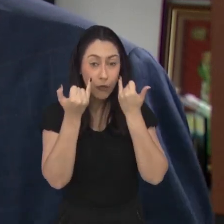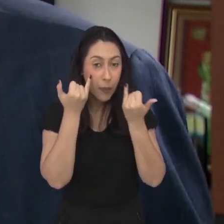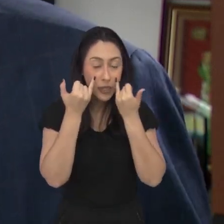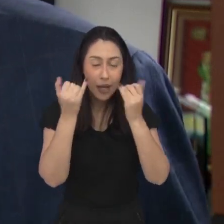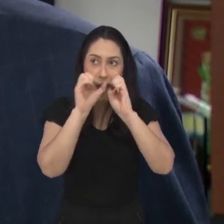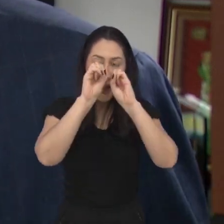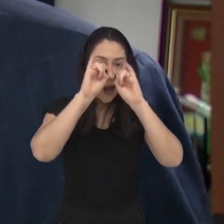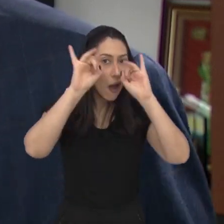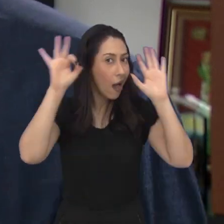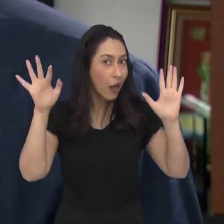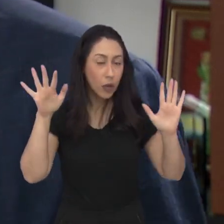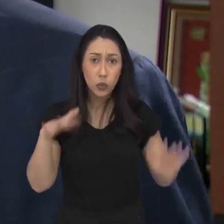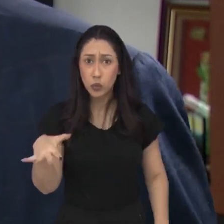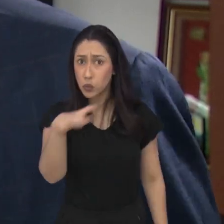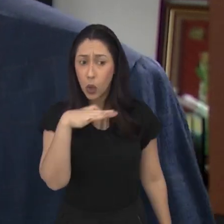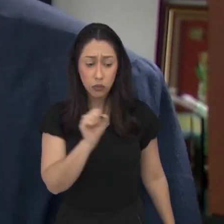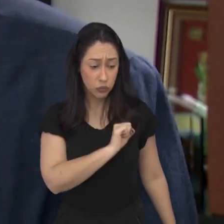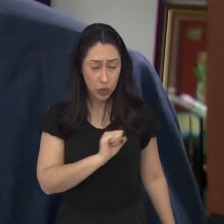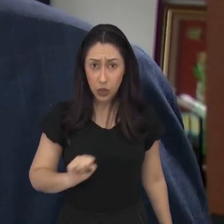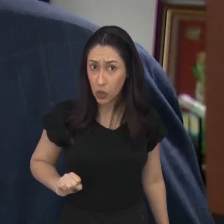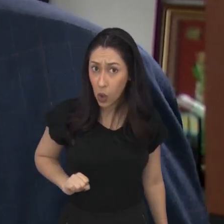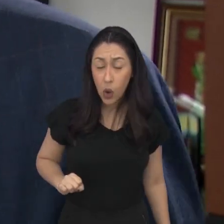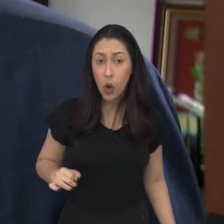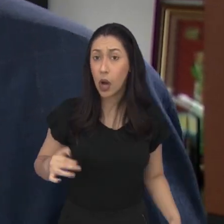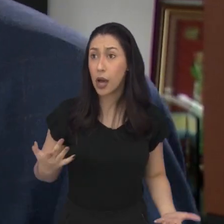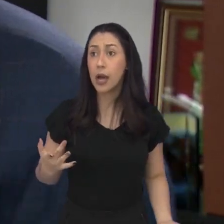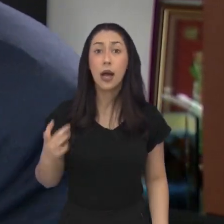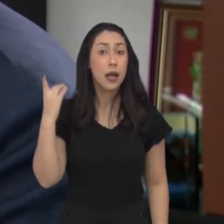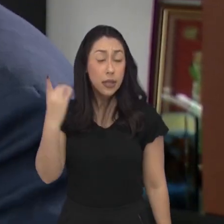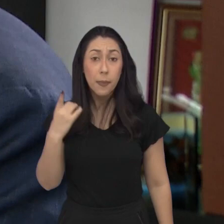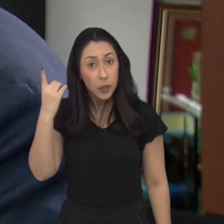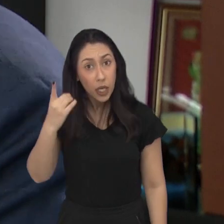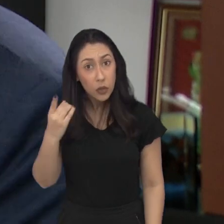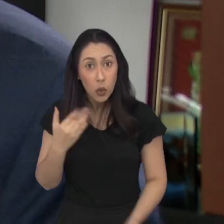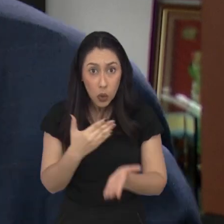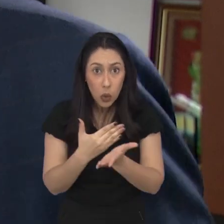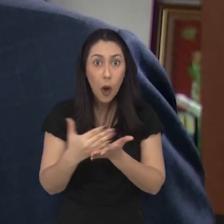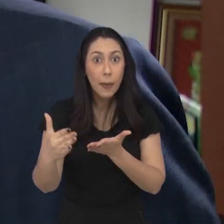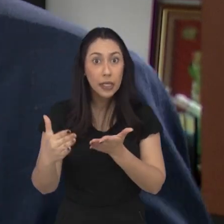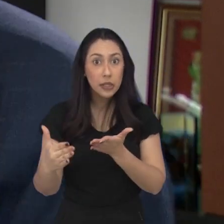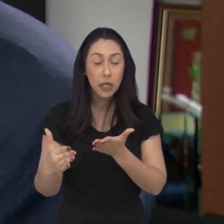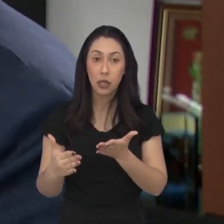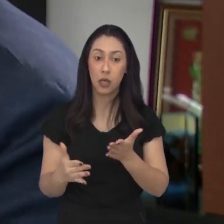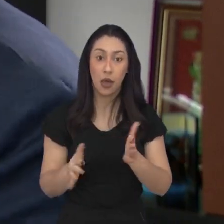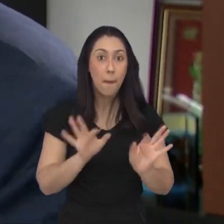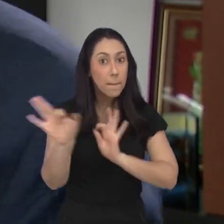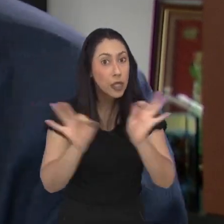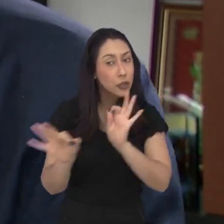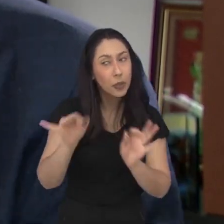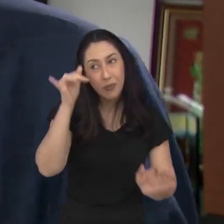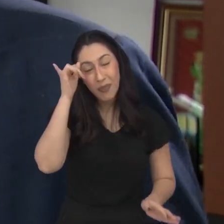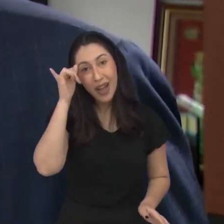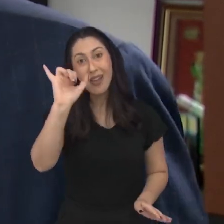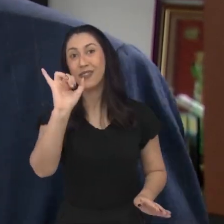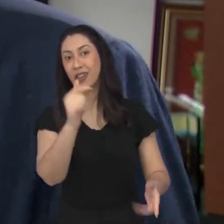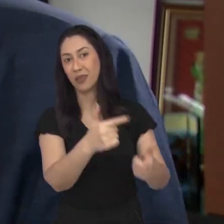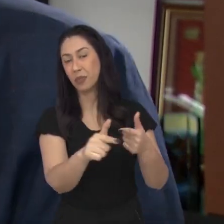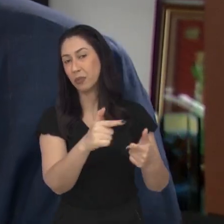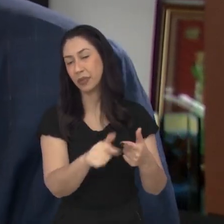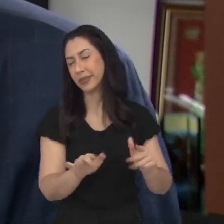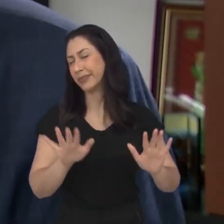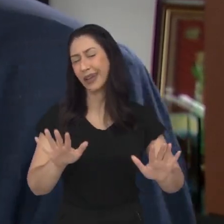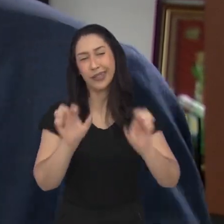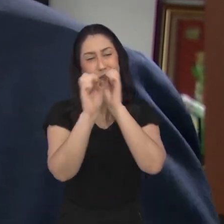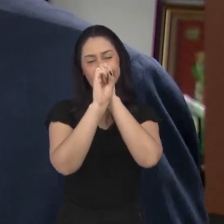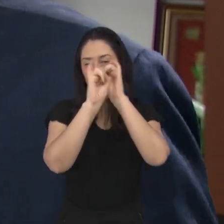nós apresentamos essa informação claramente para todos os senadores e deputados para que comecem os trabalhos de prevenção e proteção da população que será afetada